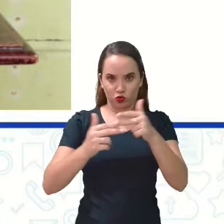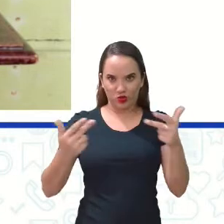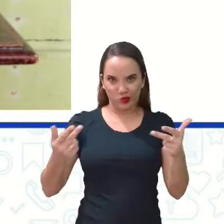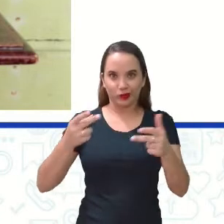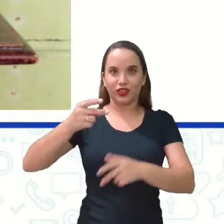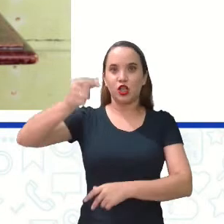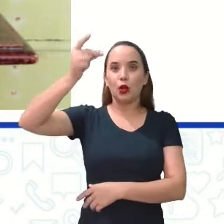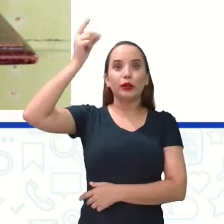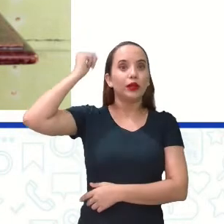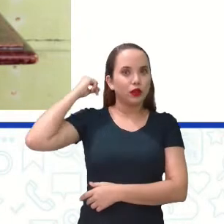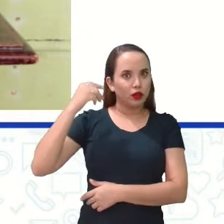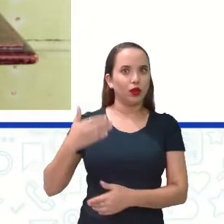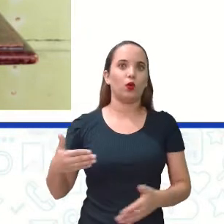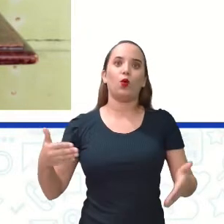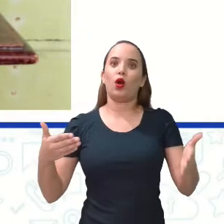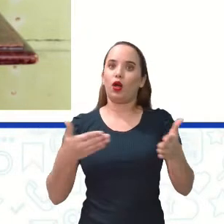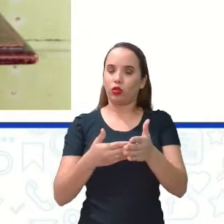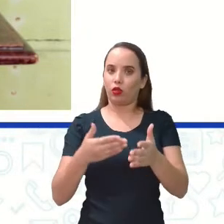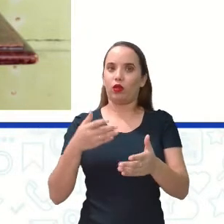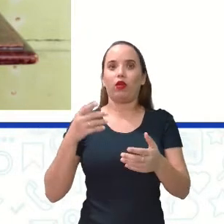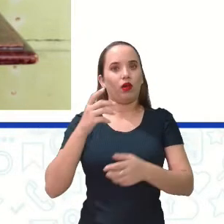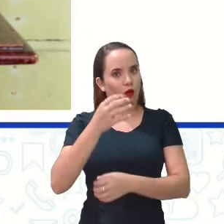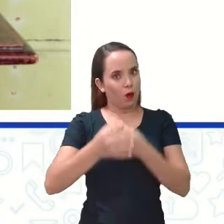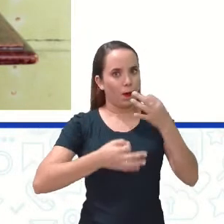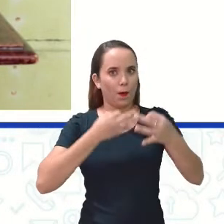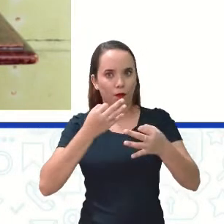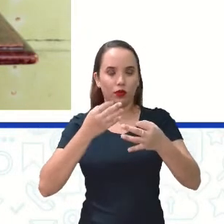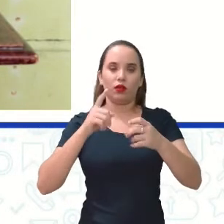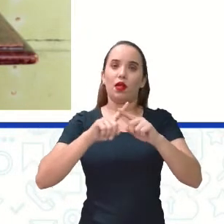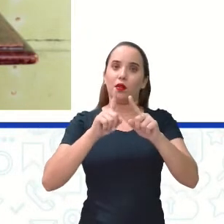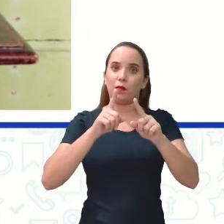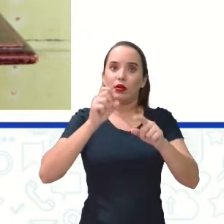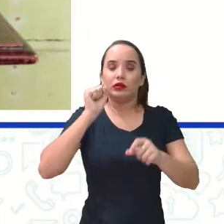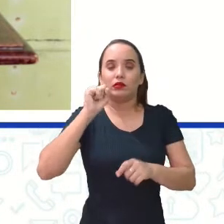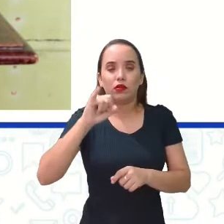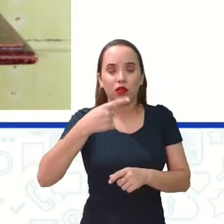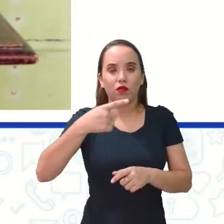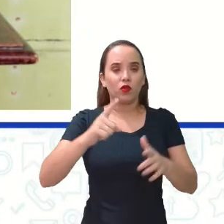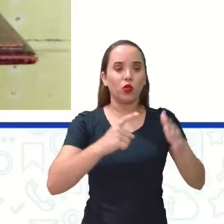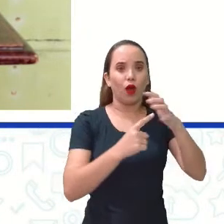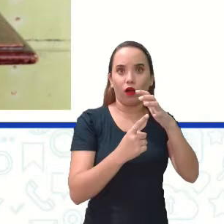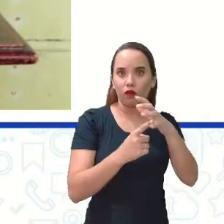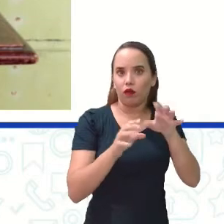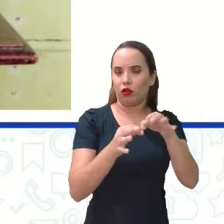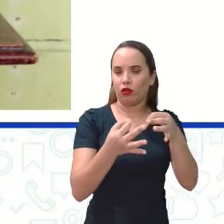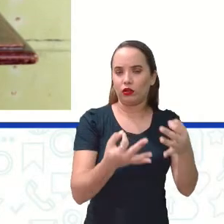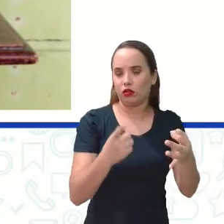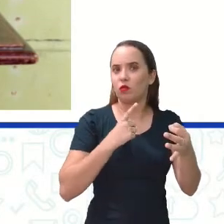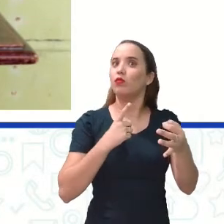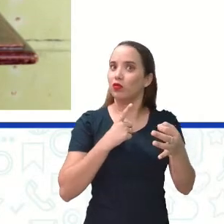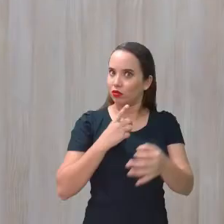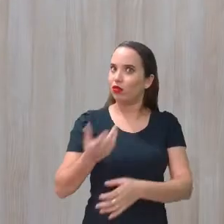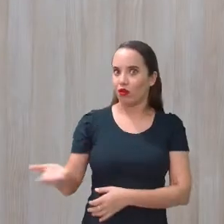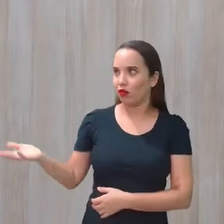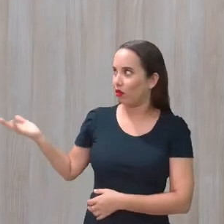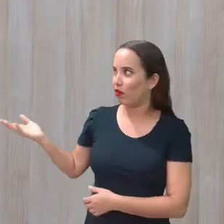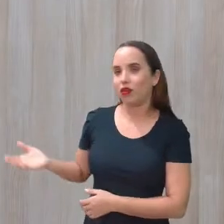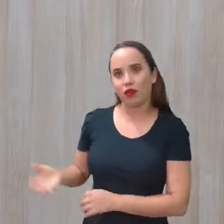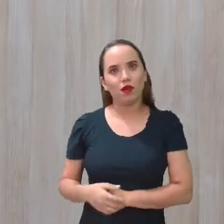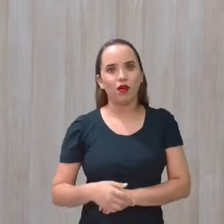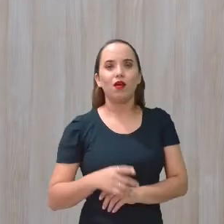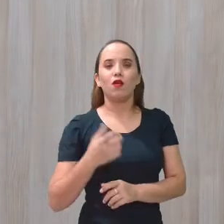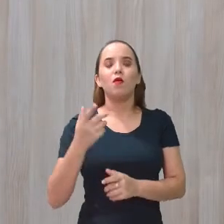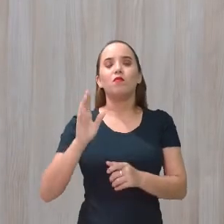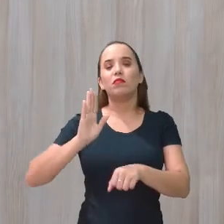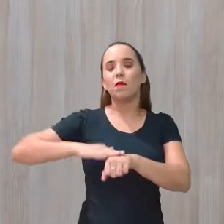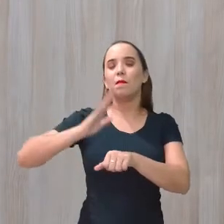bastante antigo, a gente até comentou, né, que você vai numa quitanda mais simples que você for aí perto da sua casa, já existe uma balança eletrônica,